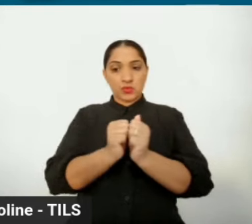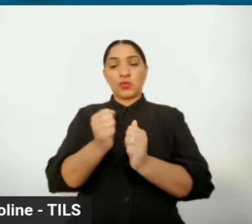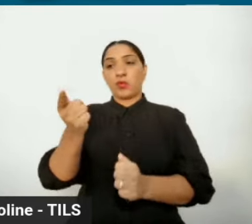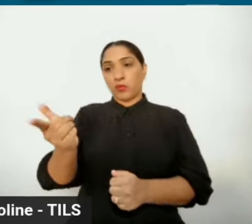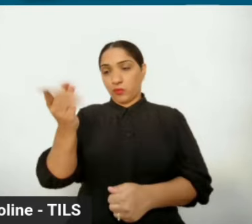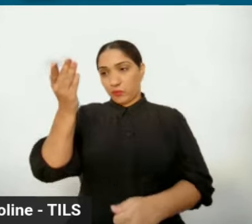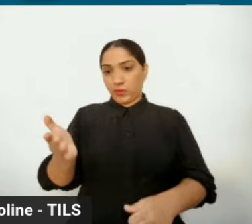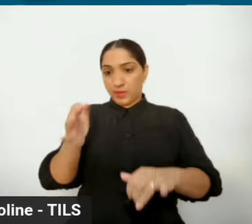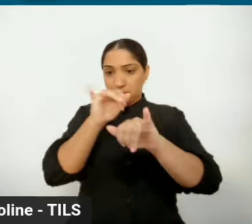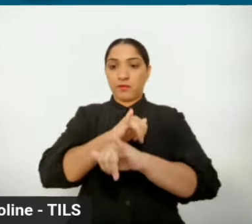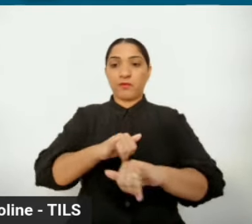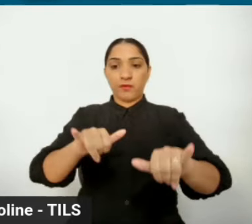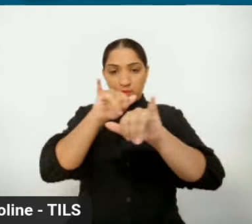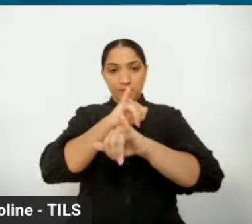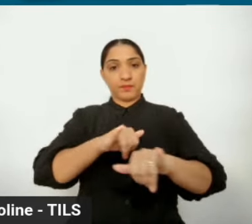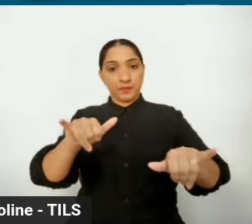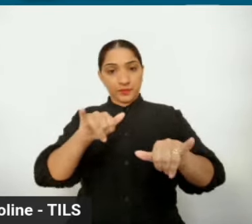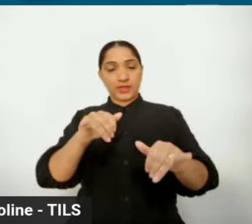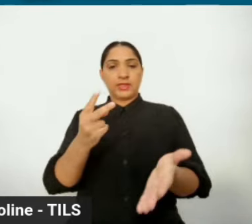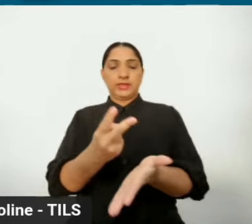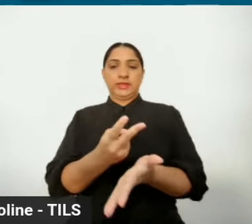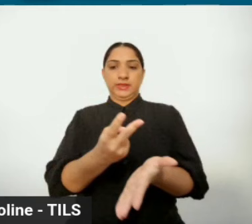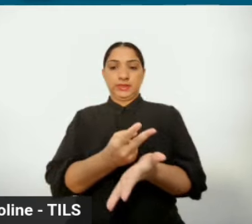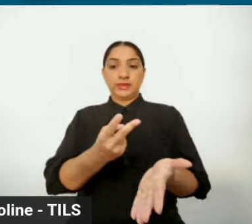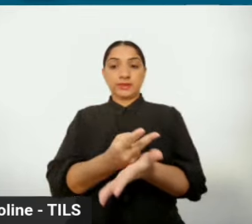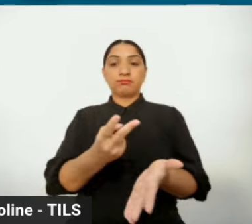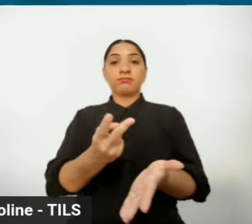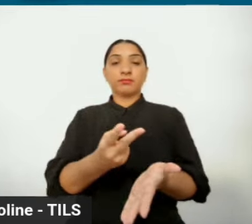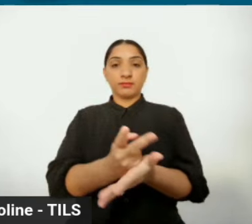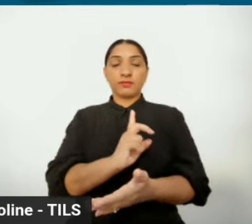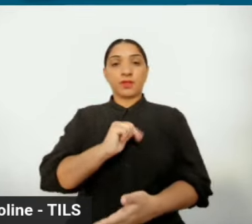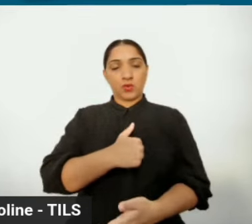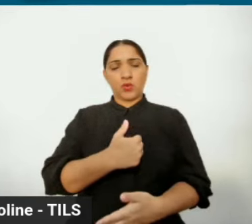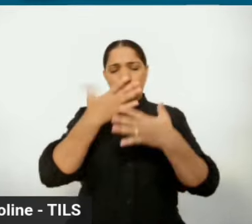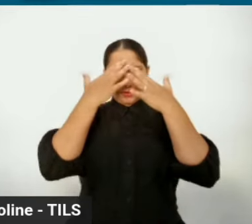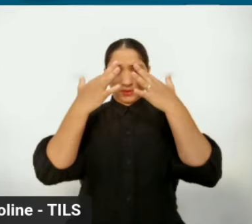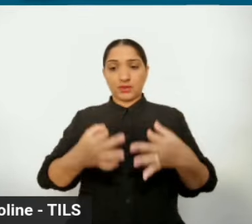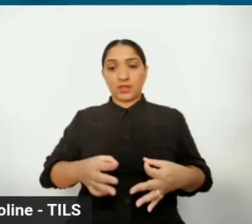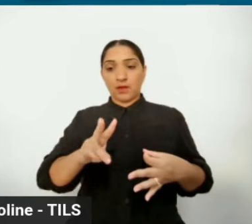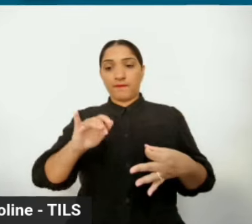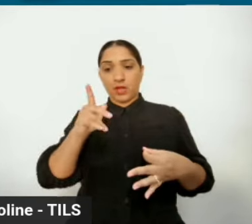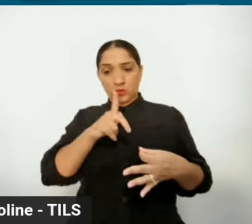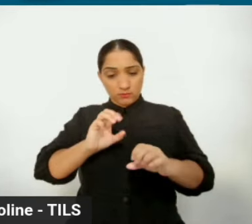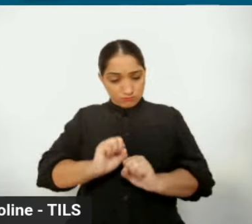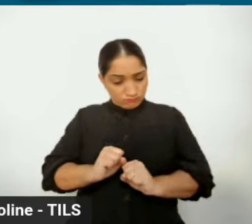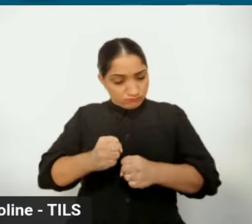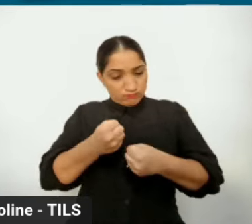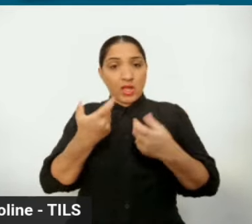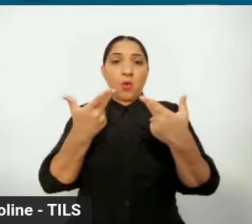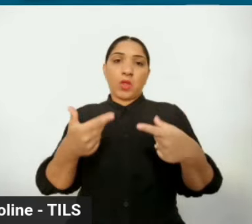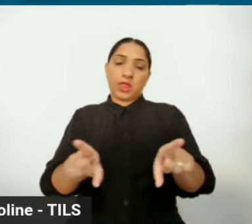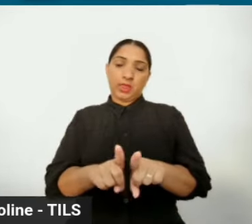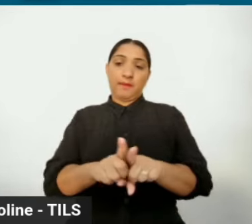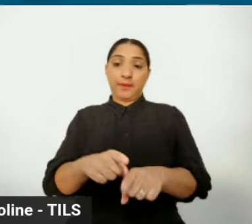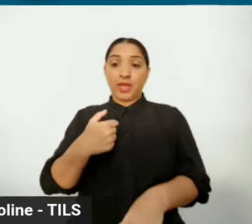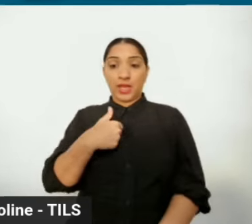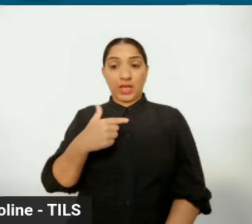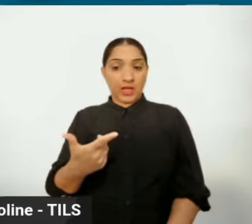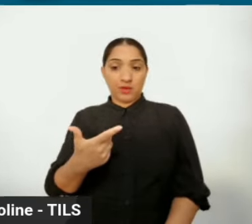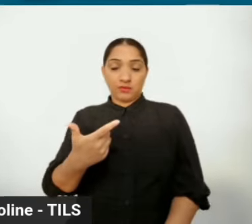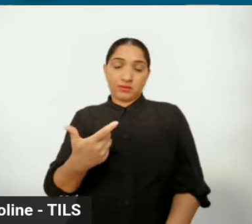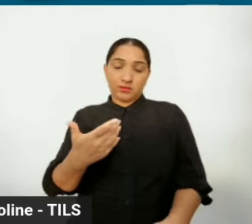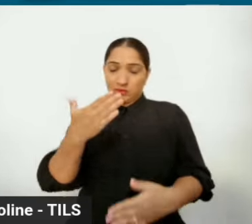sempre fez, essa é que é a verdade, também não tenho a menor dúvida, se dedicará também a este tema. De minha parte, os meus mais